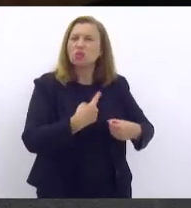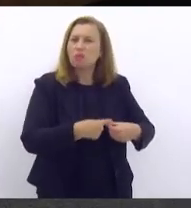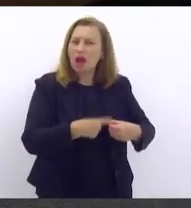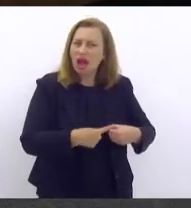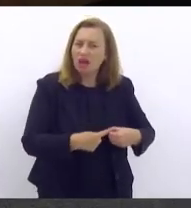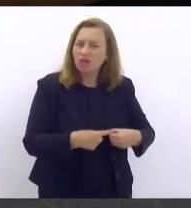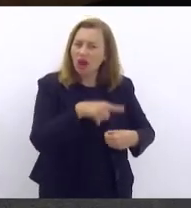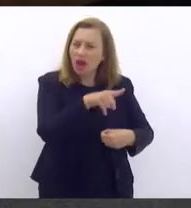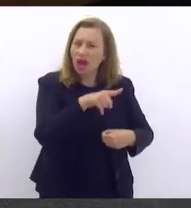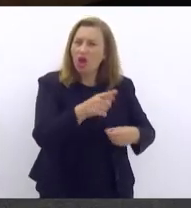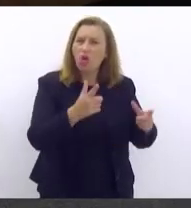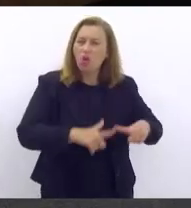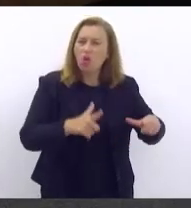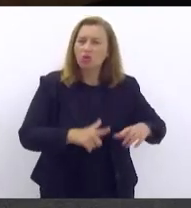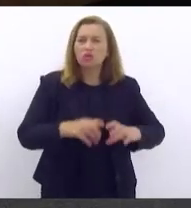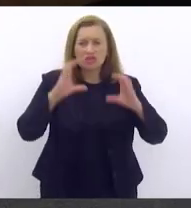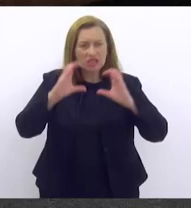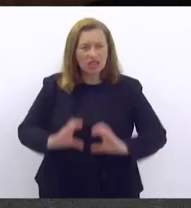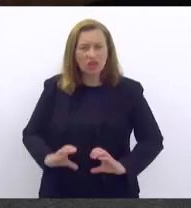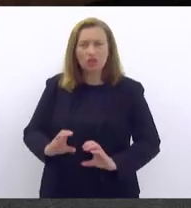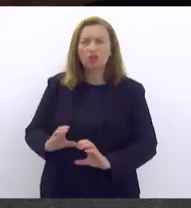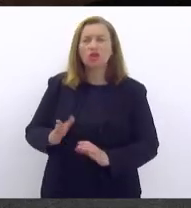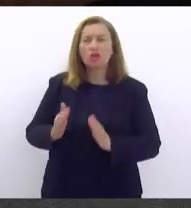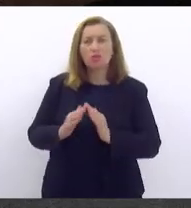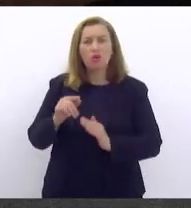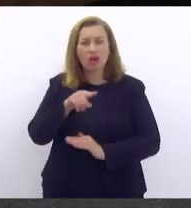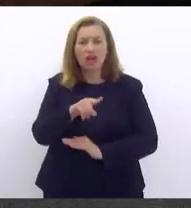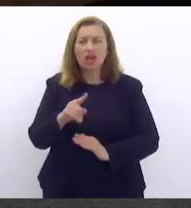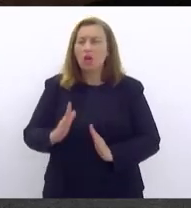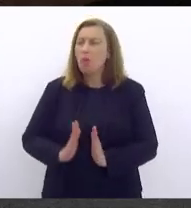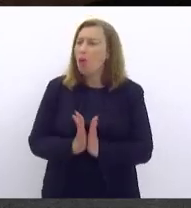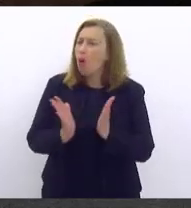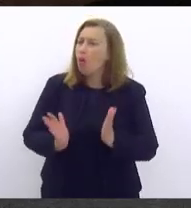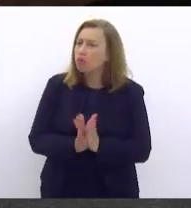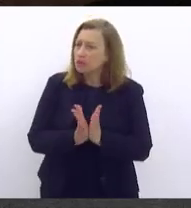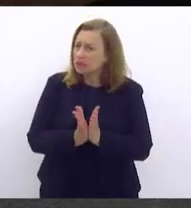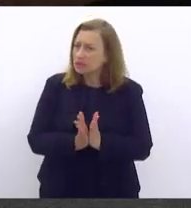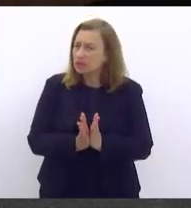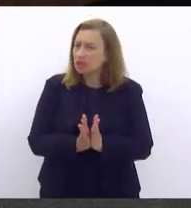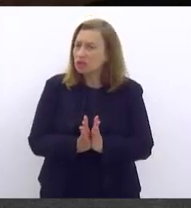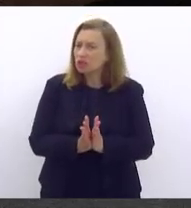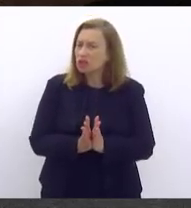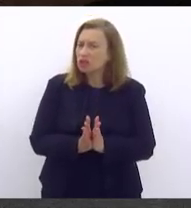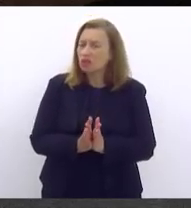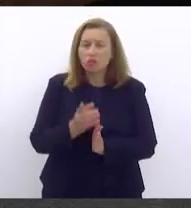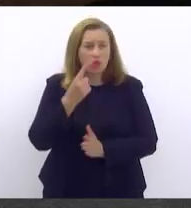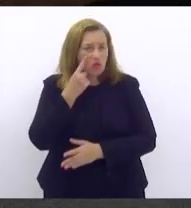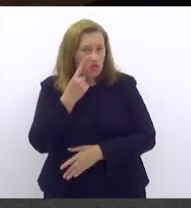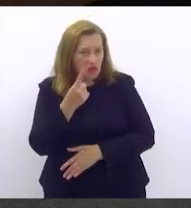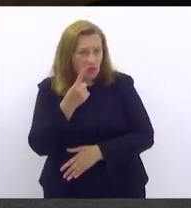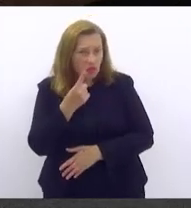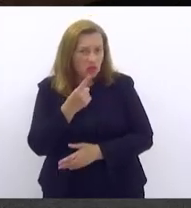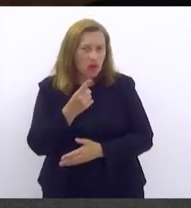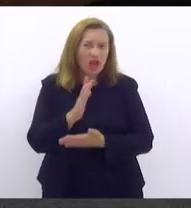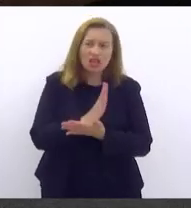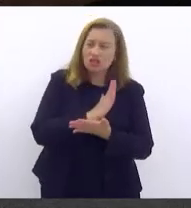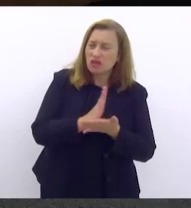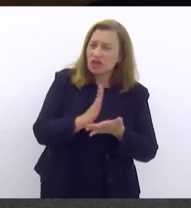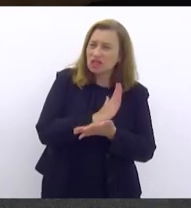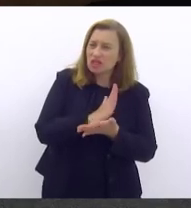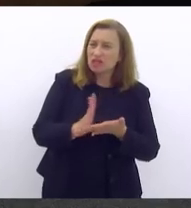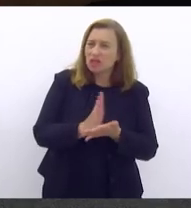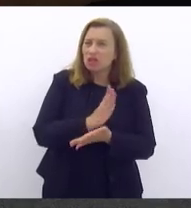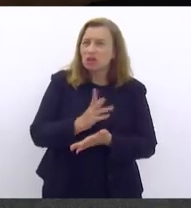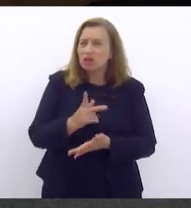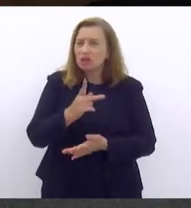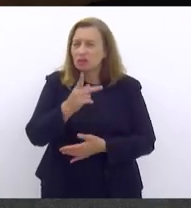onde o cidadão que mora ali, o cara pobre, como nós presenciamos muitas vezes gente